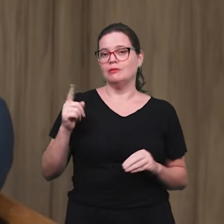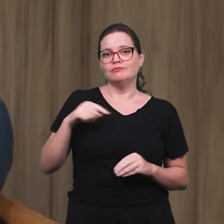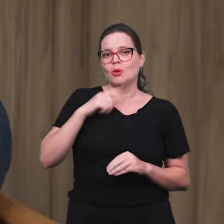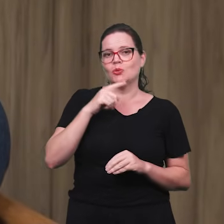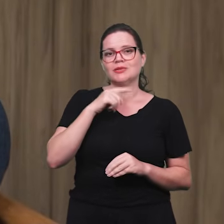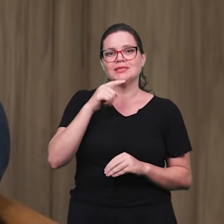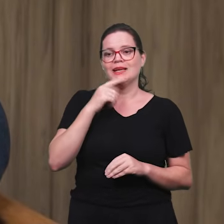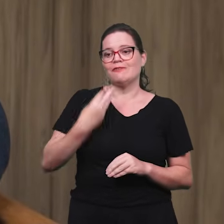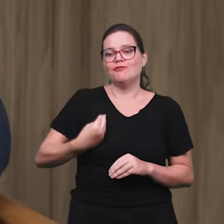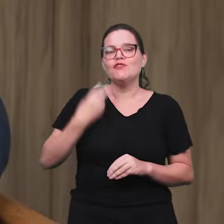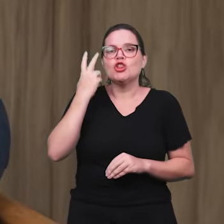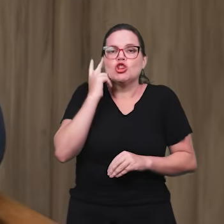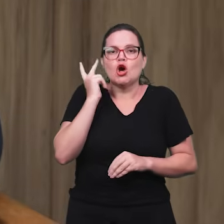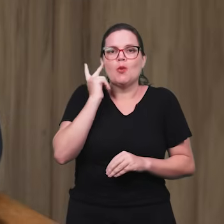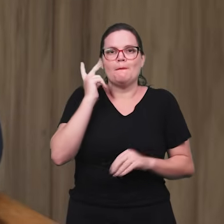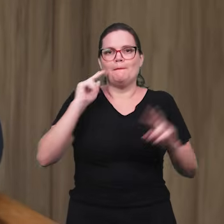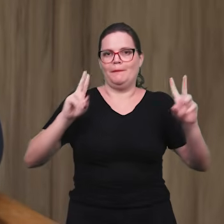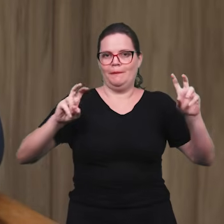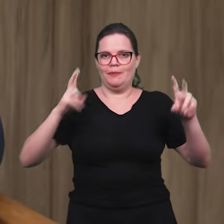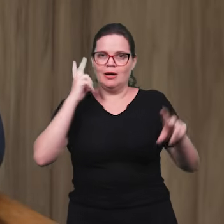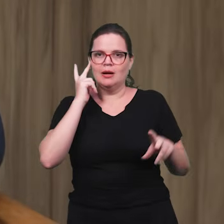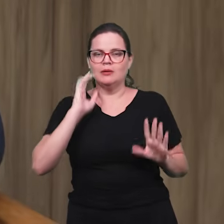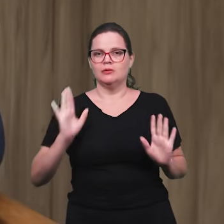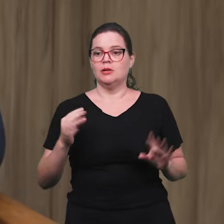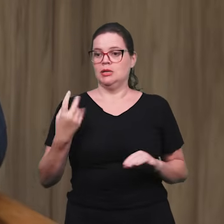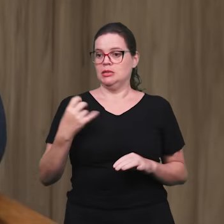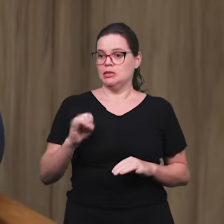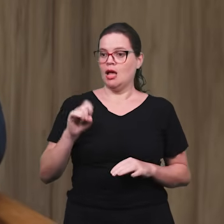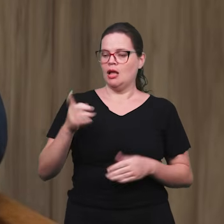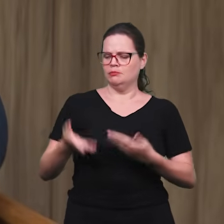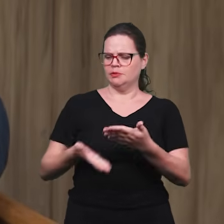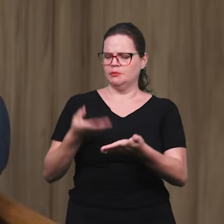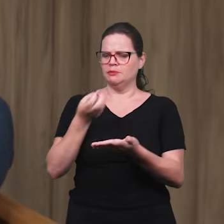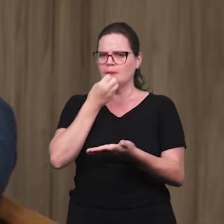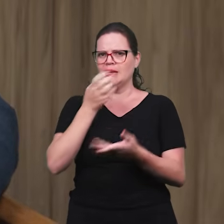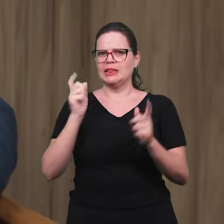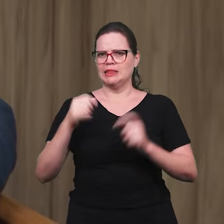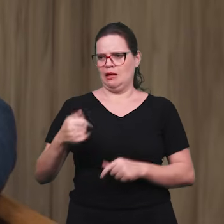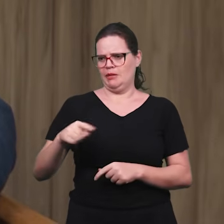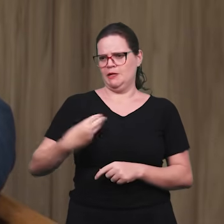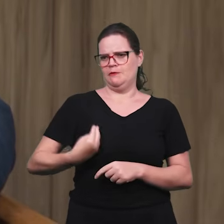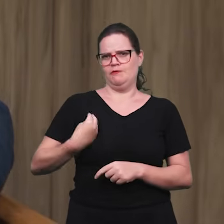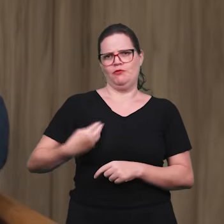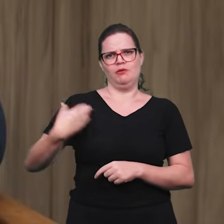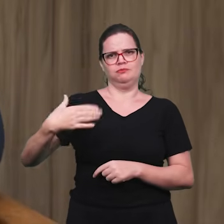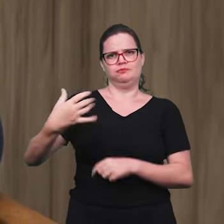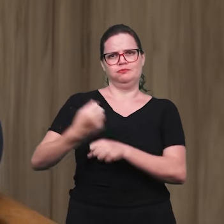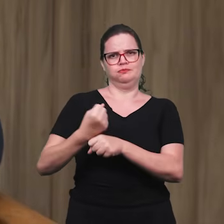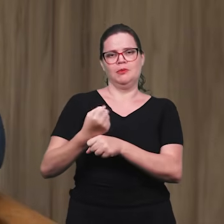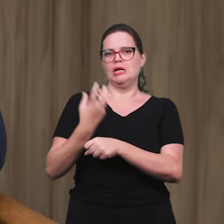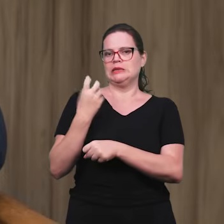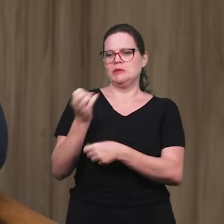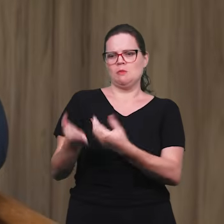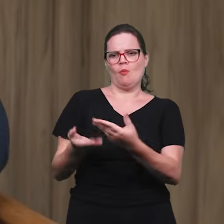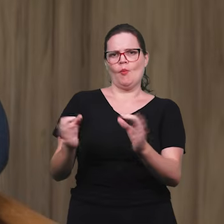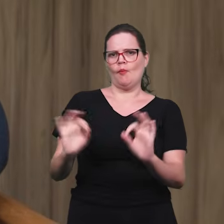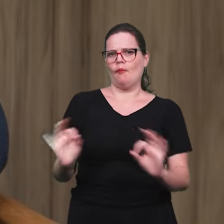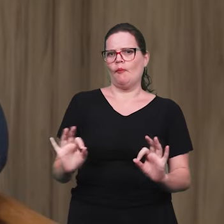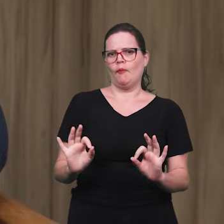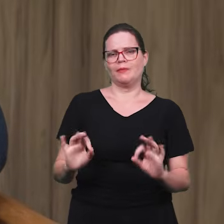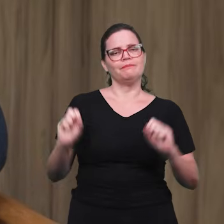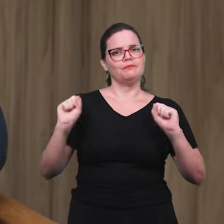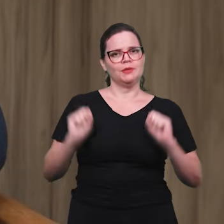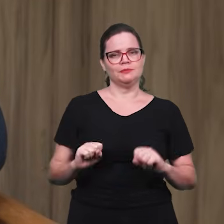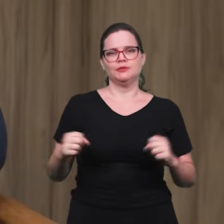dificulta um pouco a vida desse idoso. Então, quando ele é bem conduzido, nós conseguimos trabalhar a longevidade com esse paciente. Quando mal conduzido,